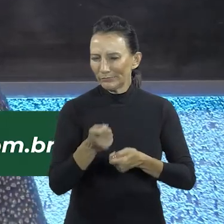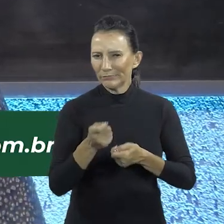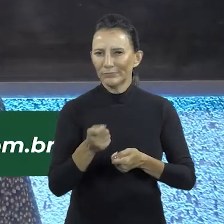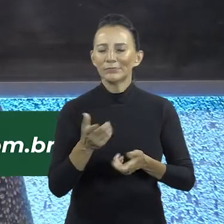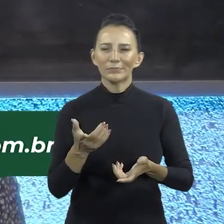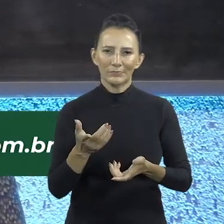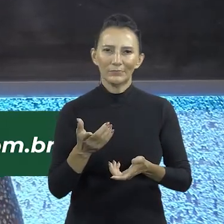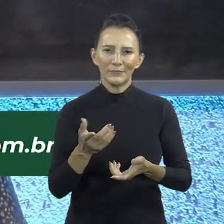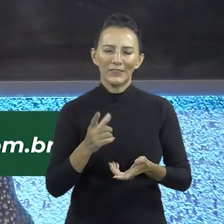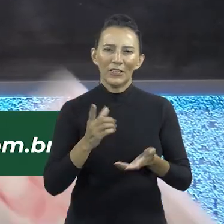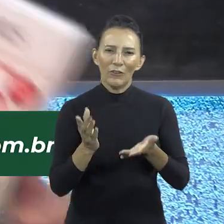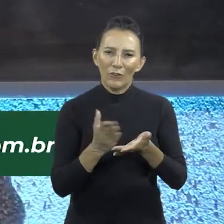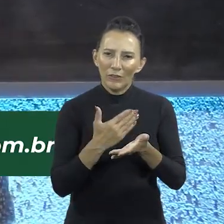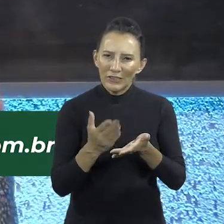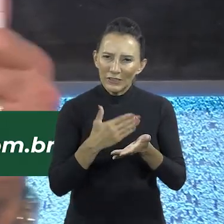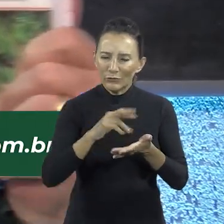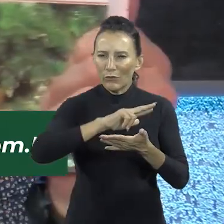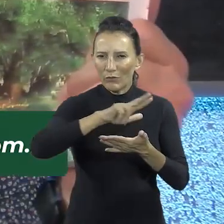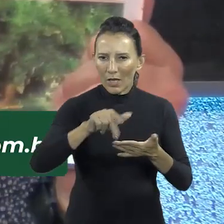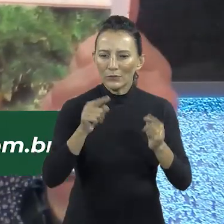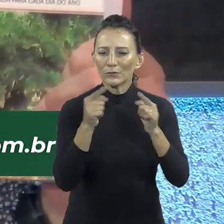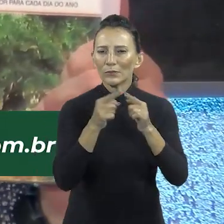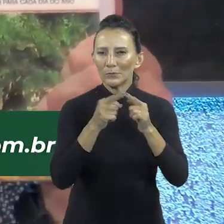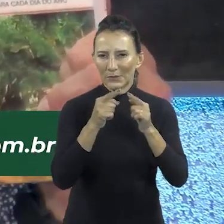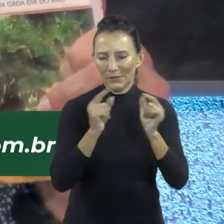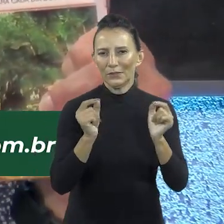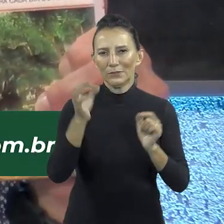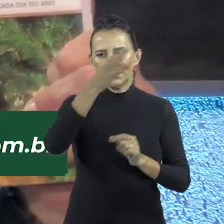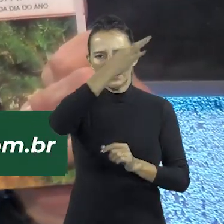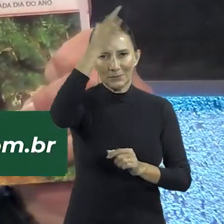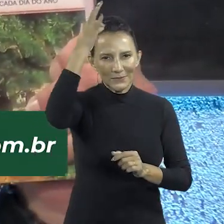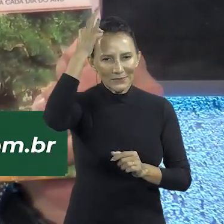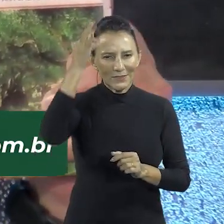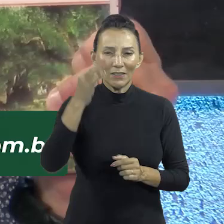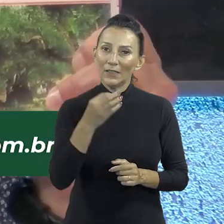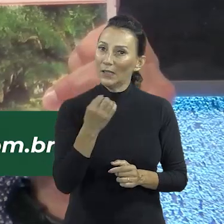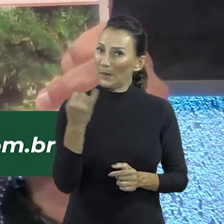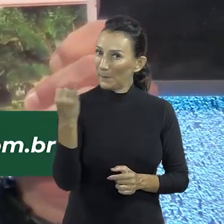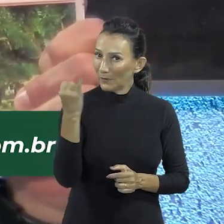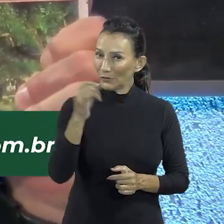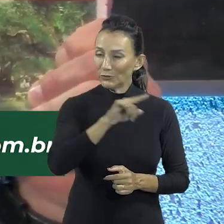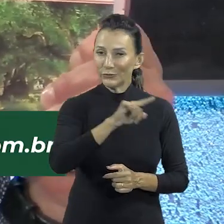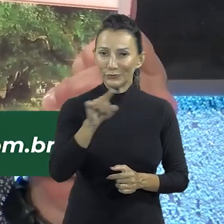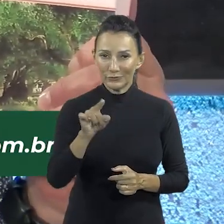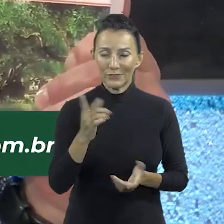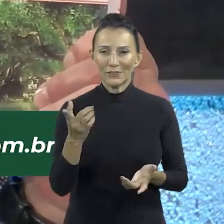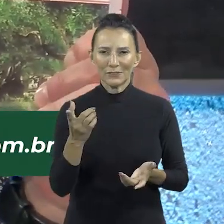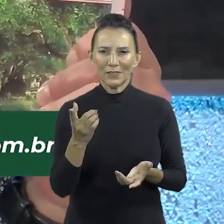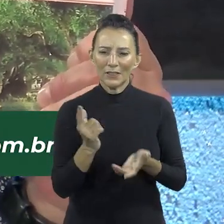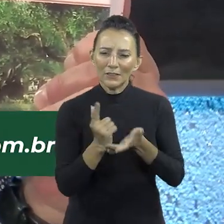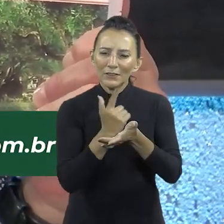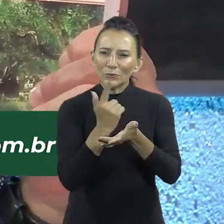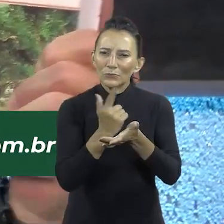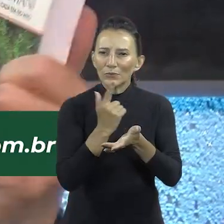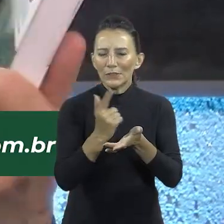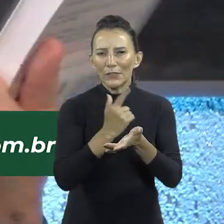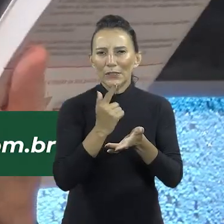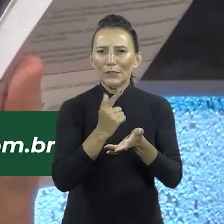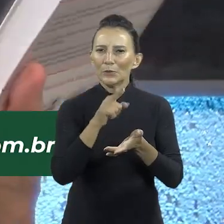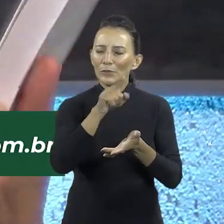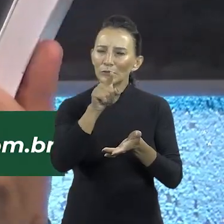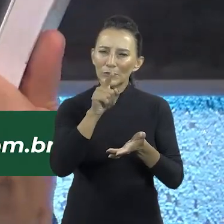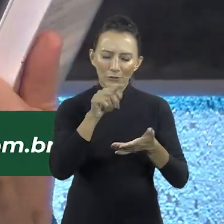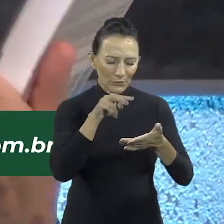aspecto e eu volto a frisar a importância de você ter um livro devocional, para